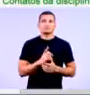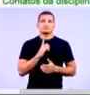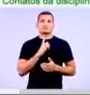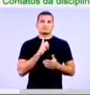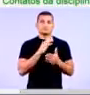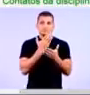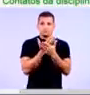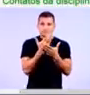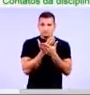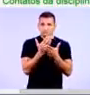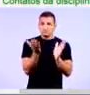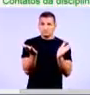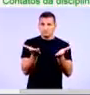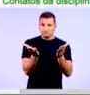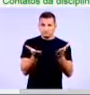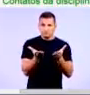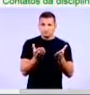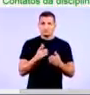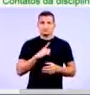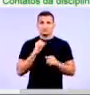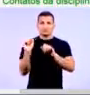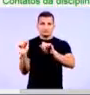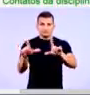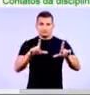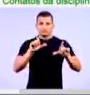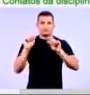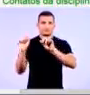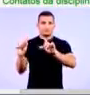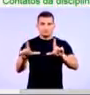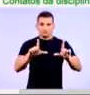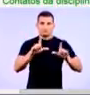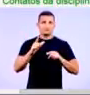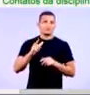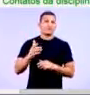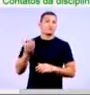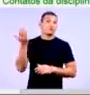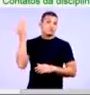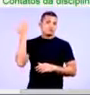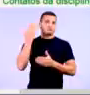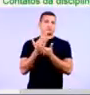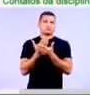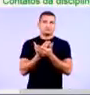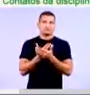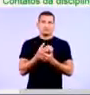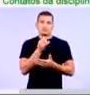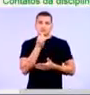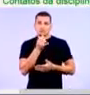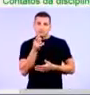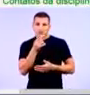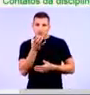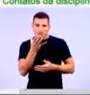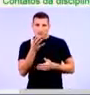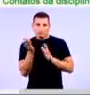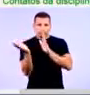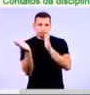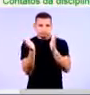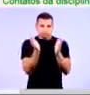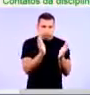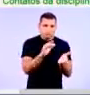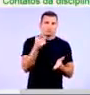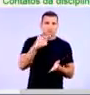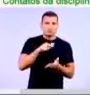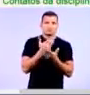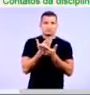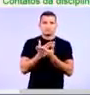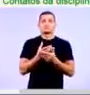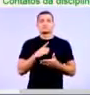teleaula disponível, já tem os slides da última aula. Se você quiser reassistir a aula, ela já está aqui.